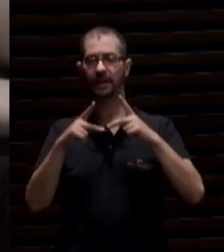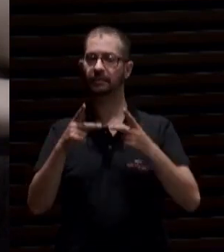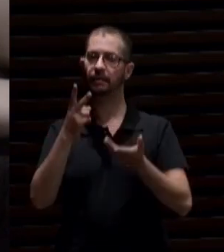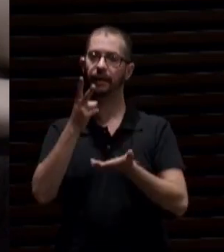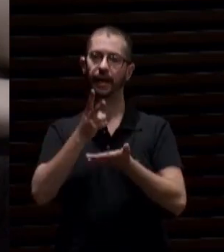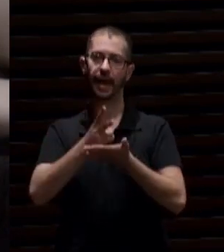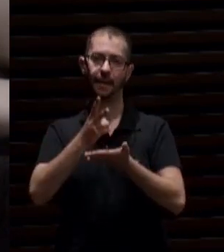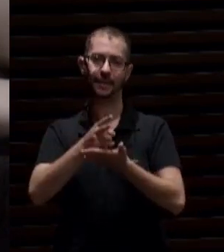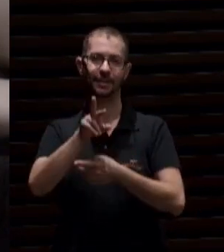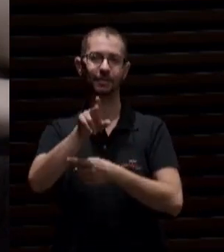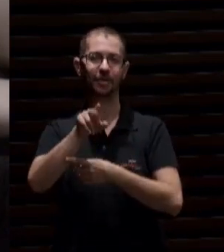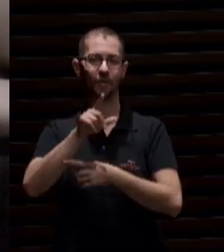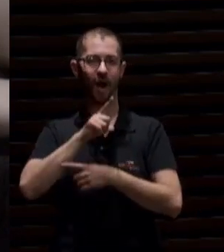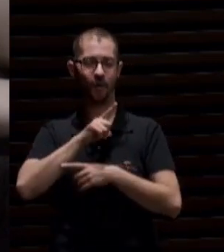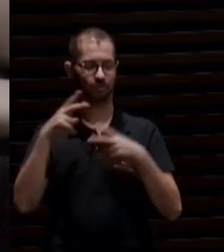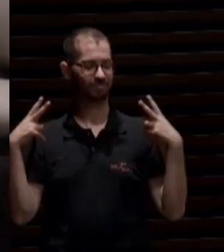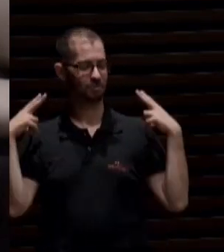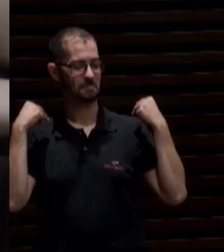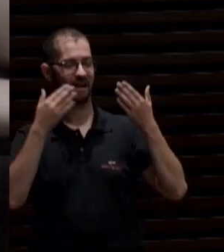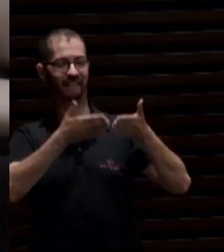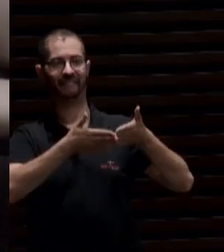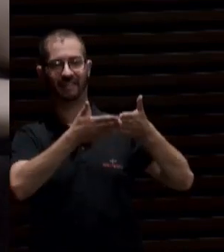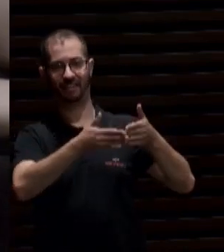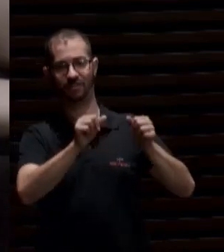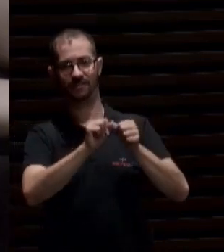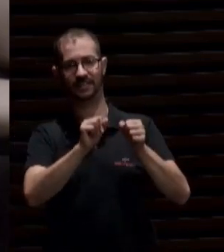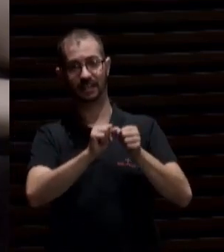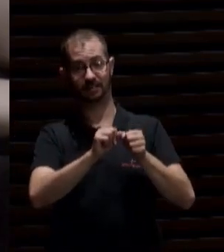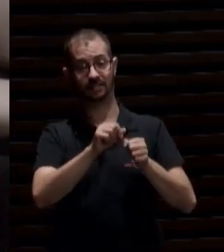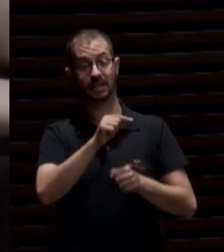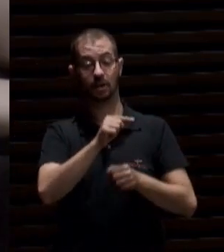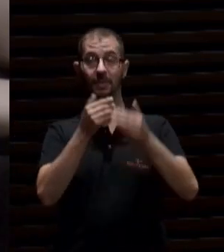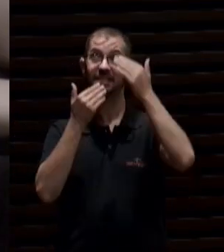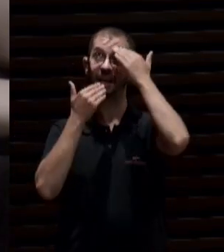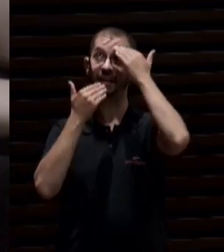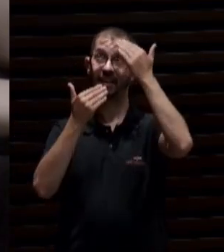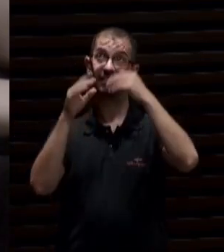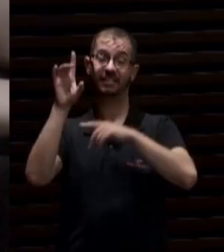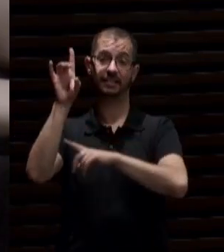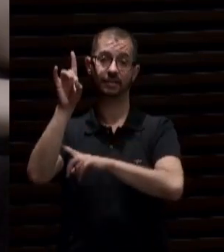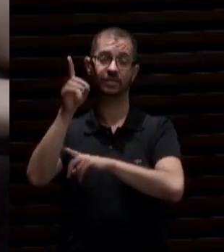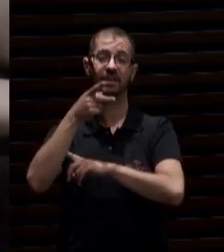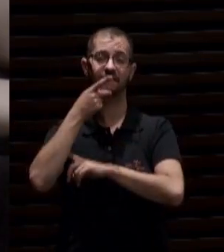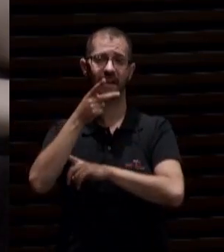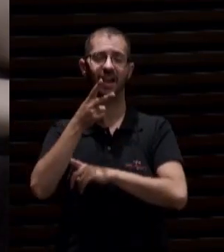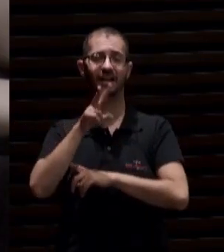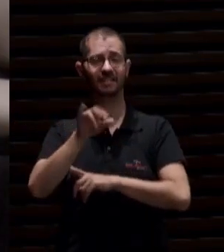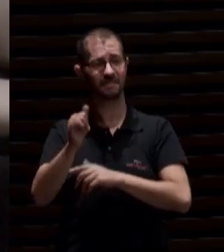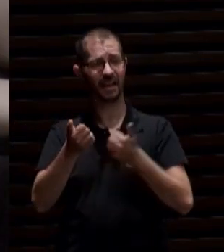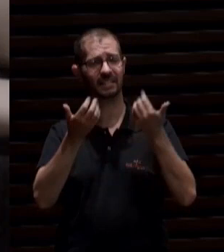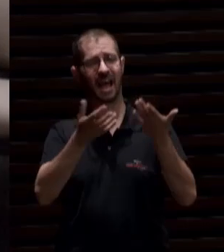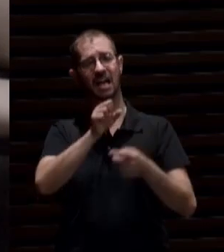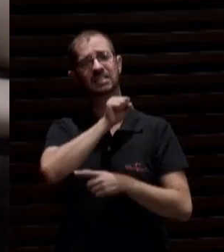que os marinheiros do capítulo 1 tiveram. Ele se torna agradecido a Deus e diz que vai oferecer sacrifício